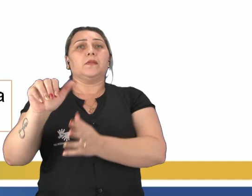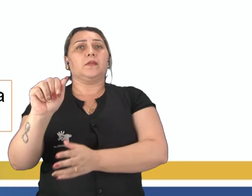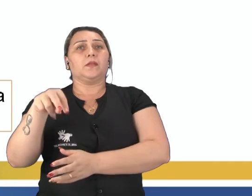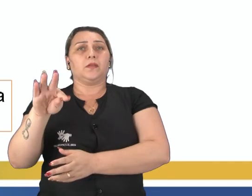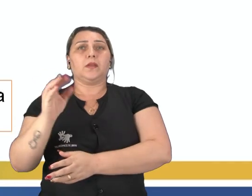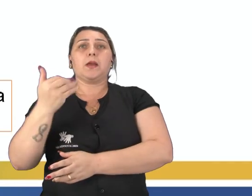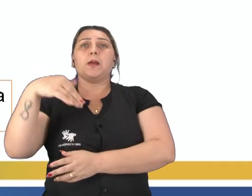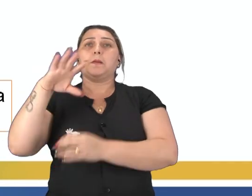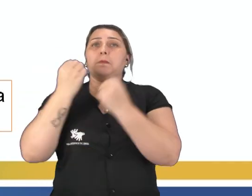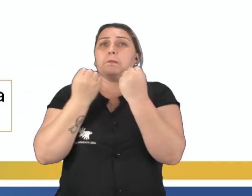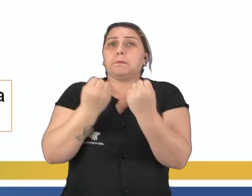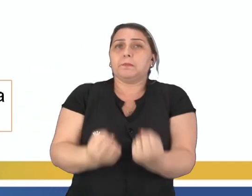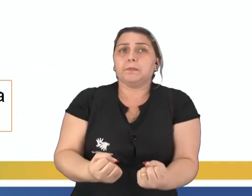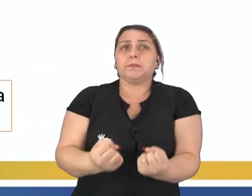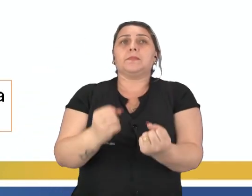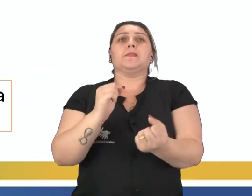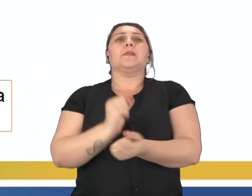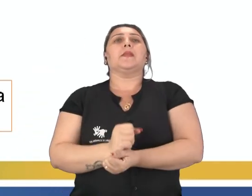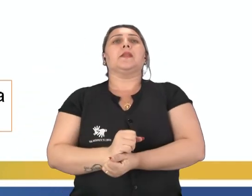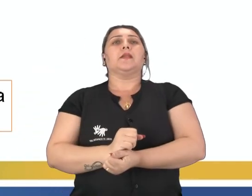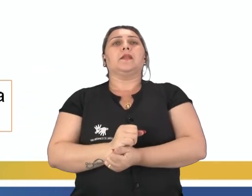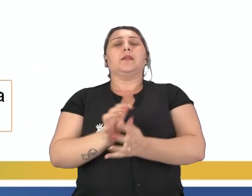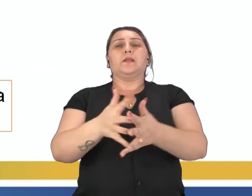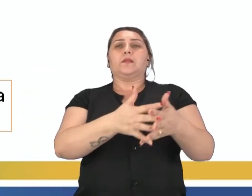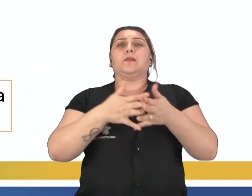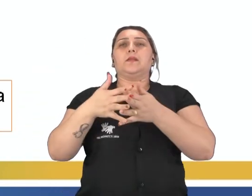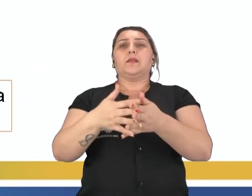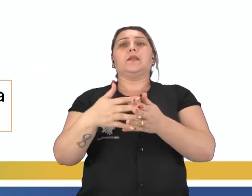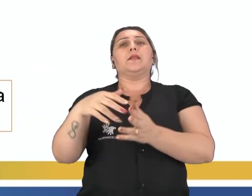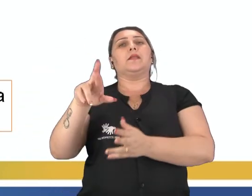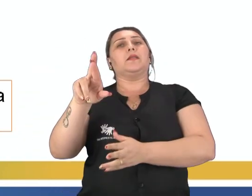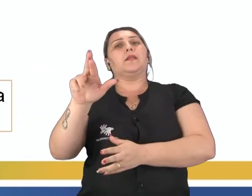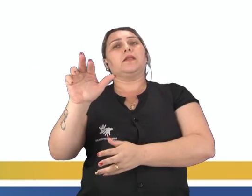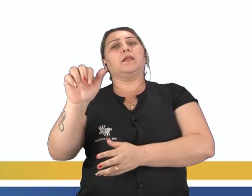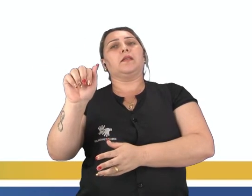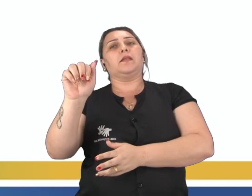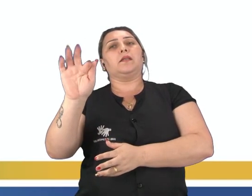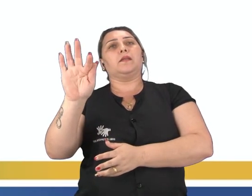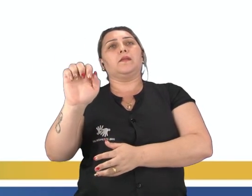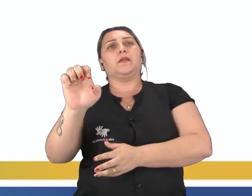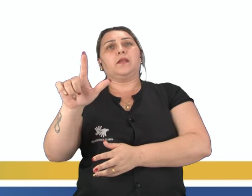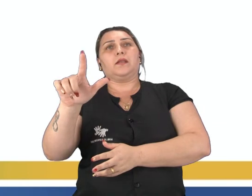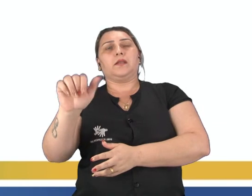Logo, o caminhão de Antônio tem maior medida de massa com a carga do que o caminhão de Rafaela.